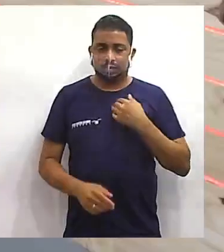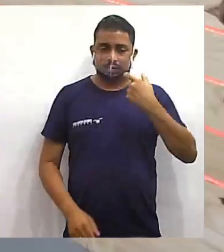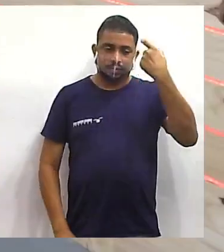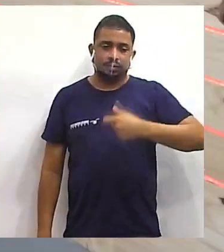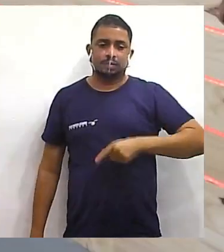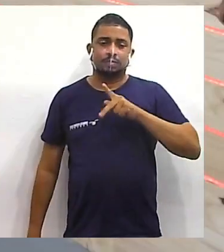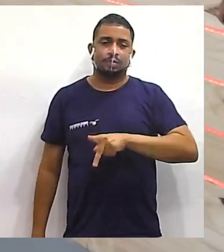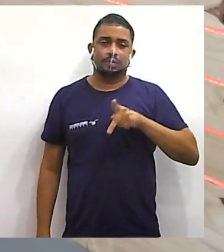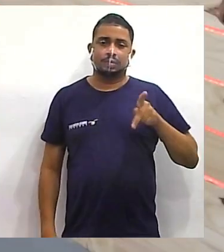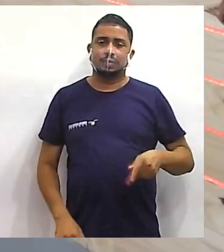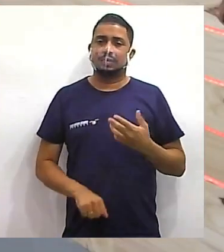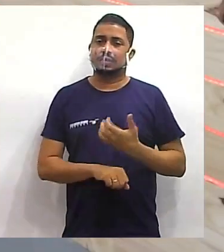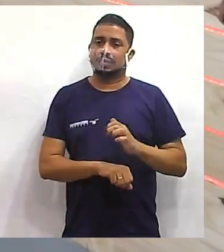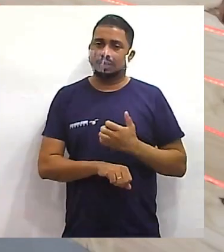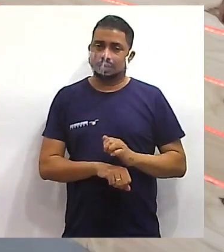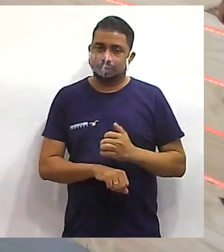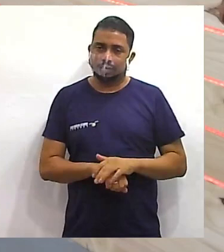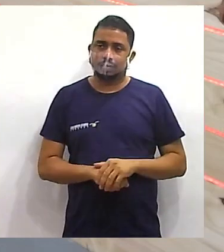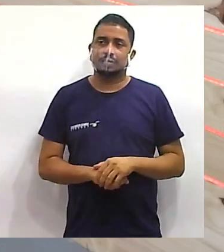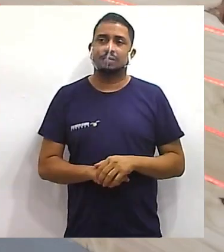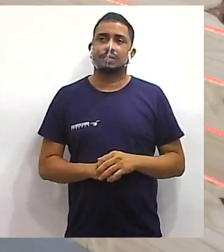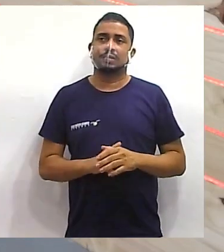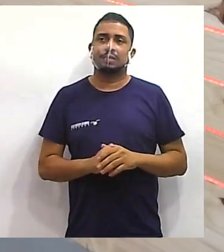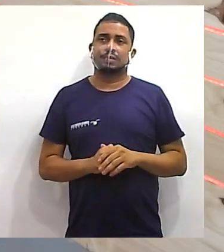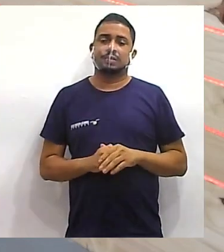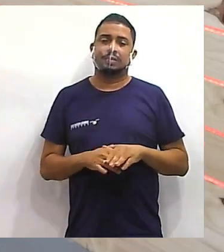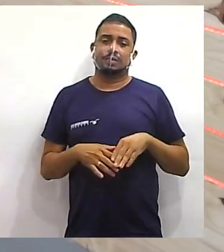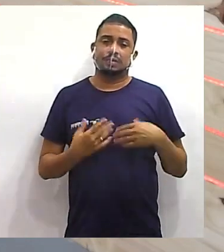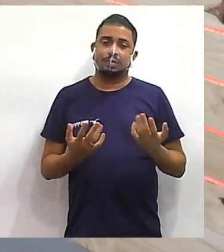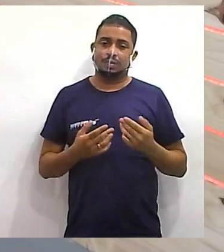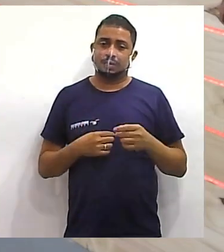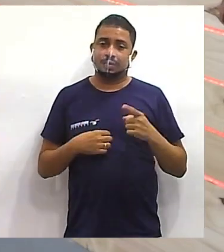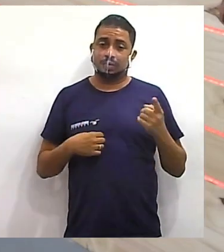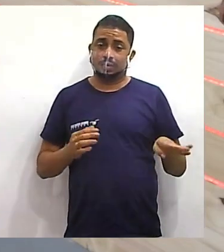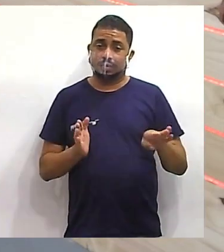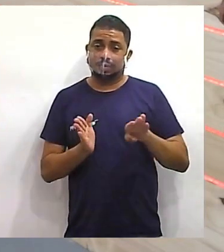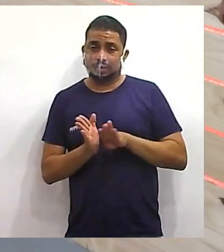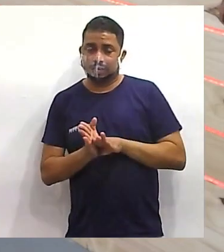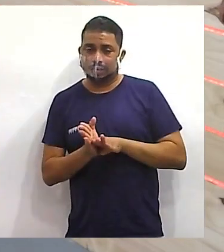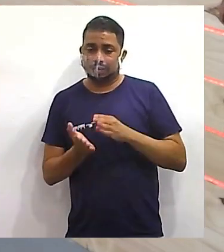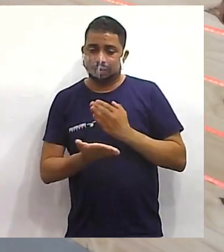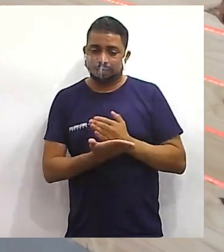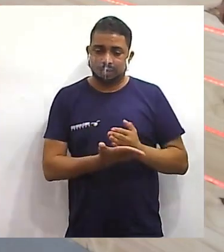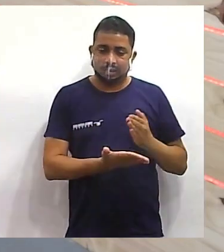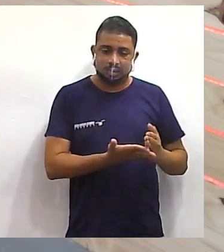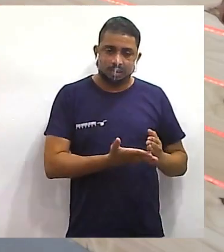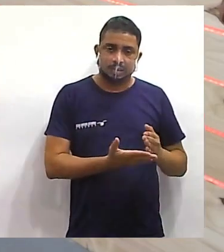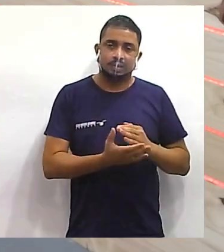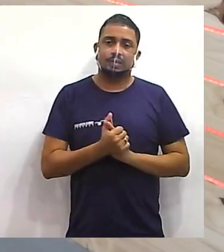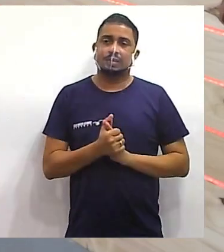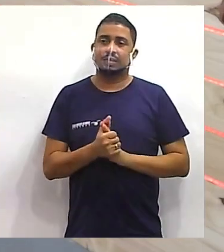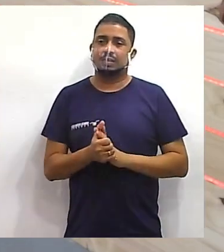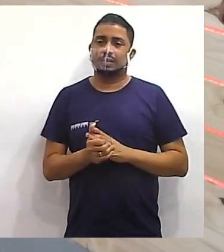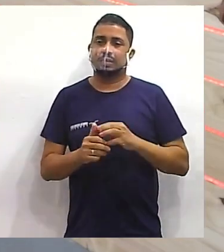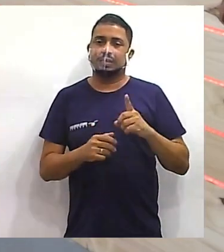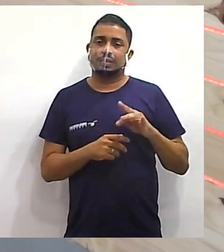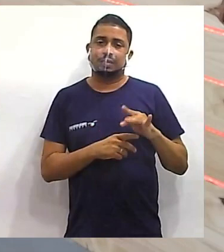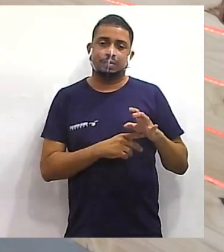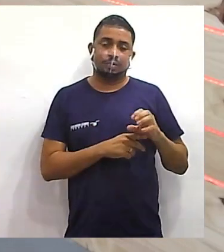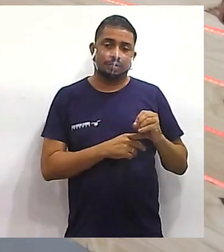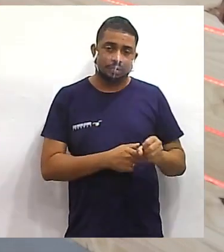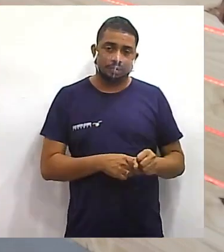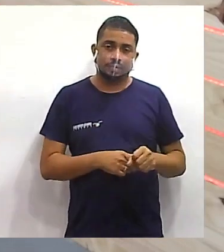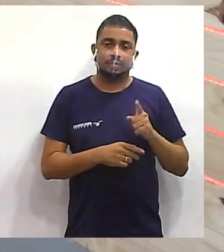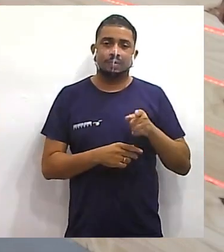de estágio em outras instituições, e quando chega na parte de diagnose, você conhece, você já